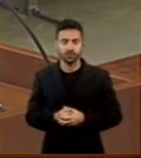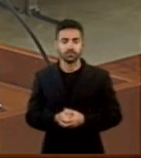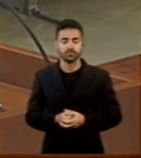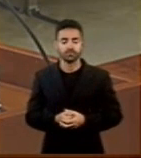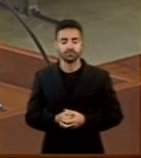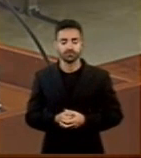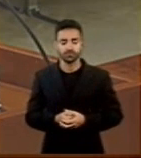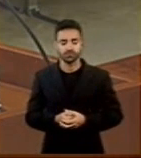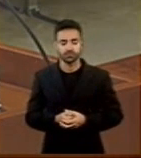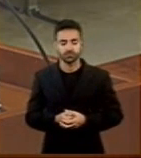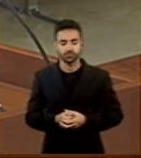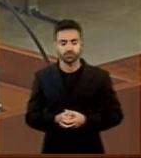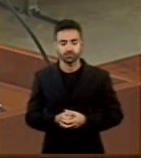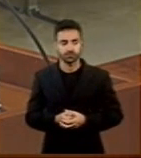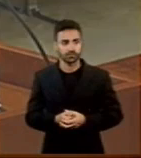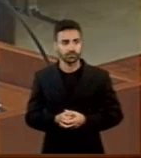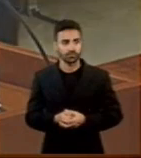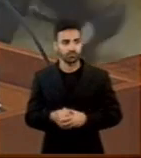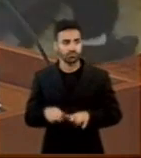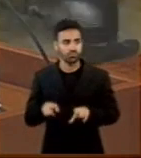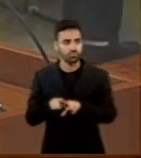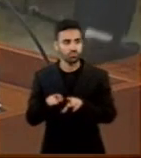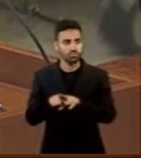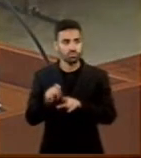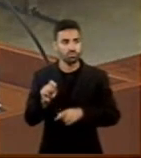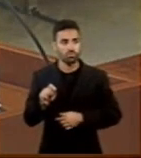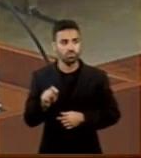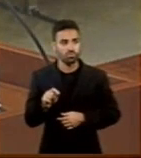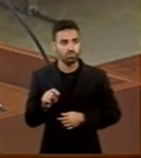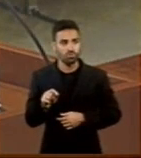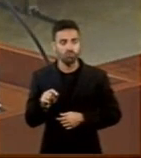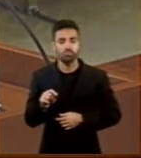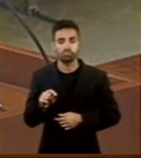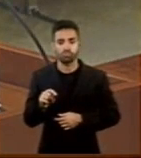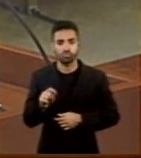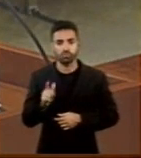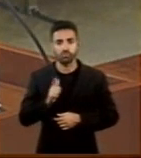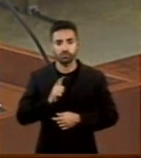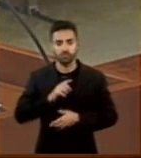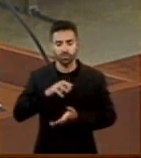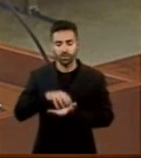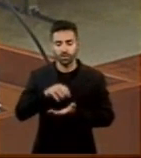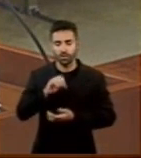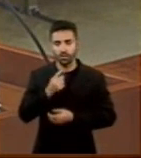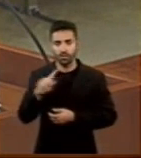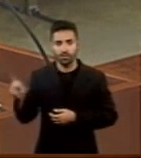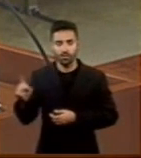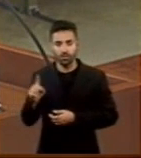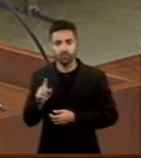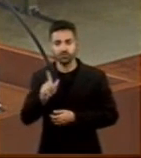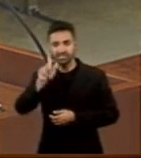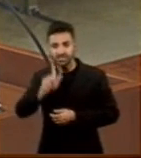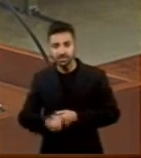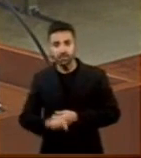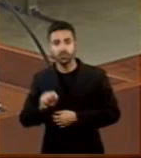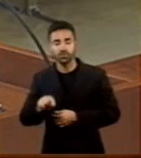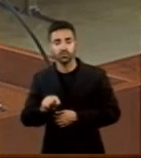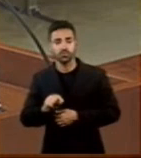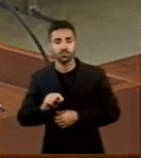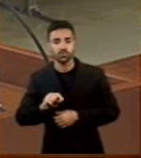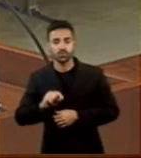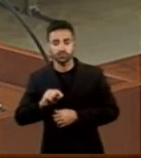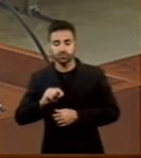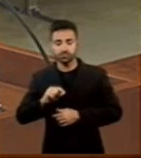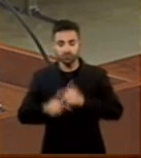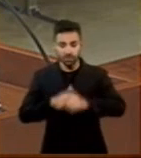etc. Ógmo. Ógmo é o órgão de gestão de mão de obra do